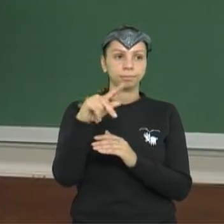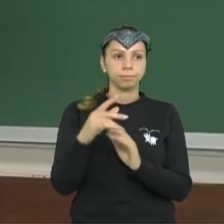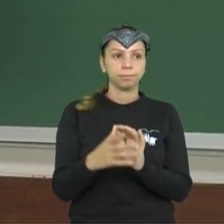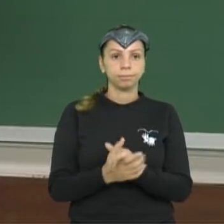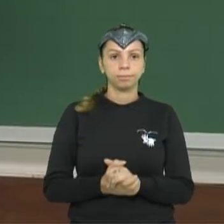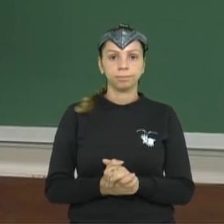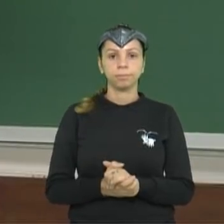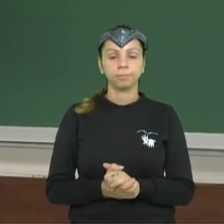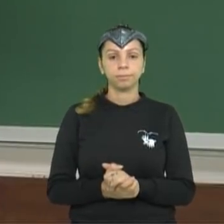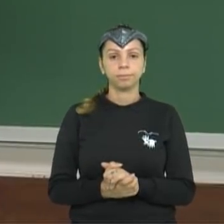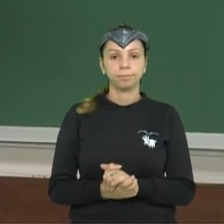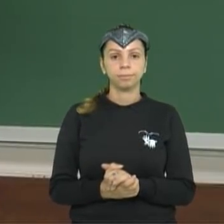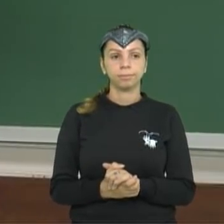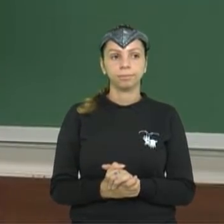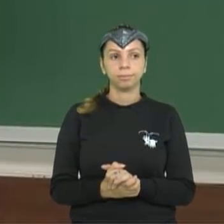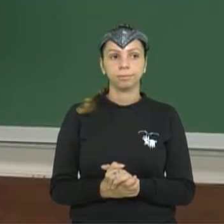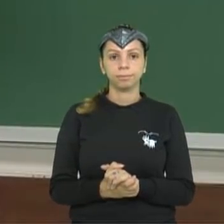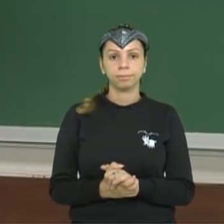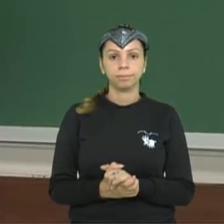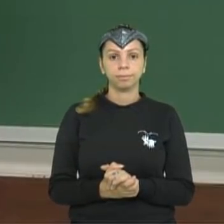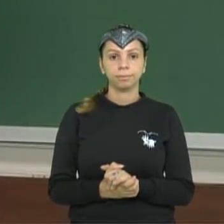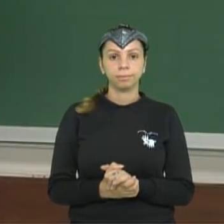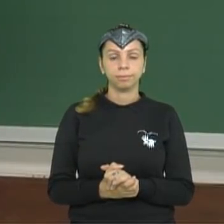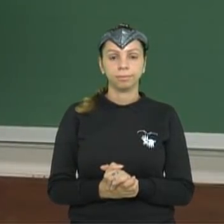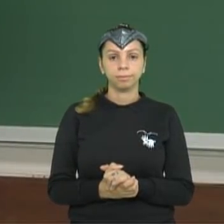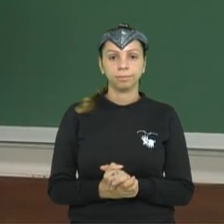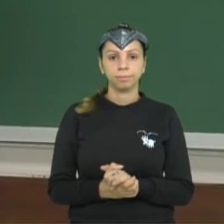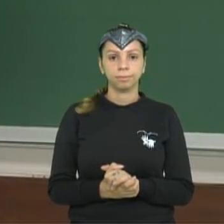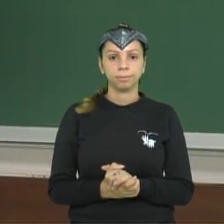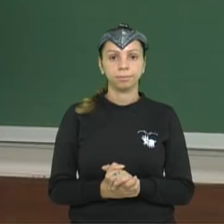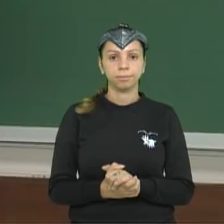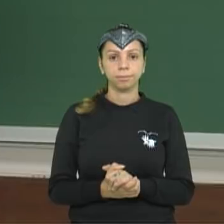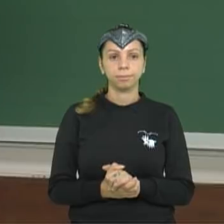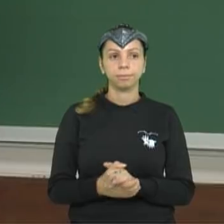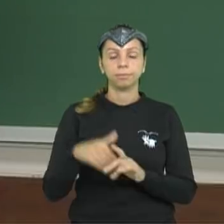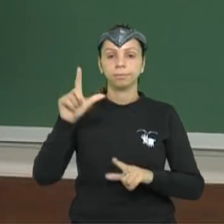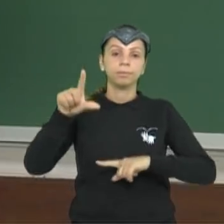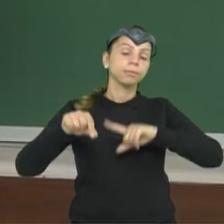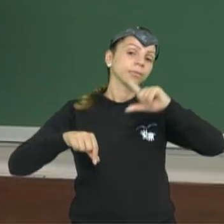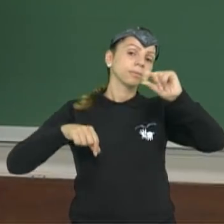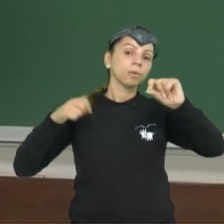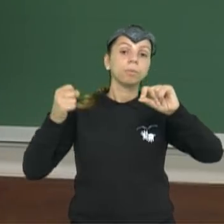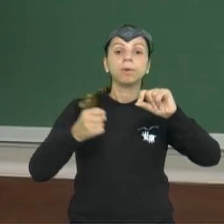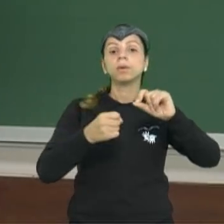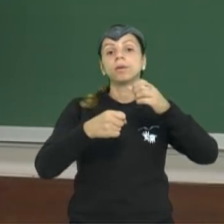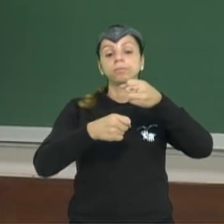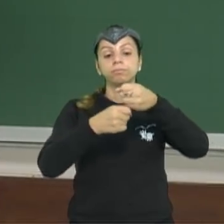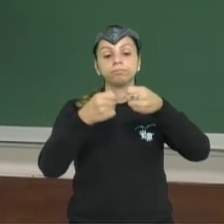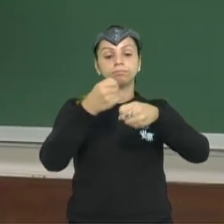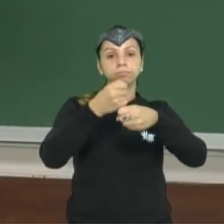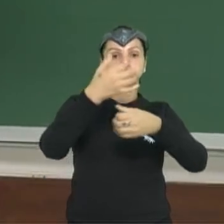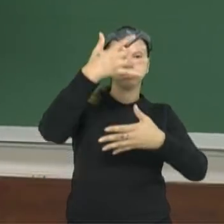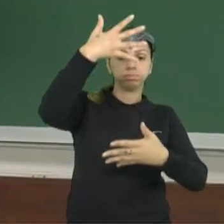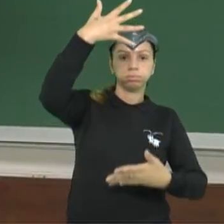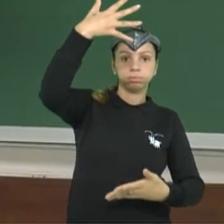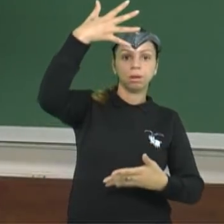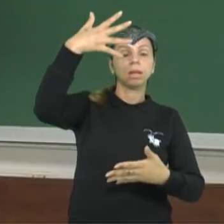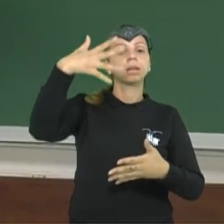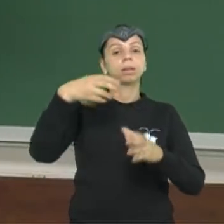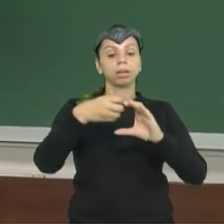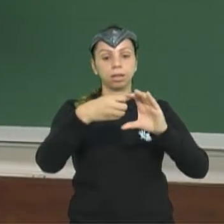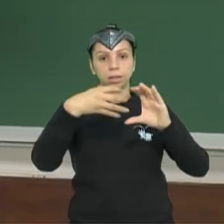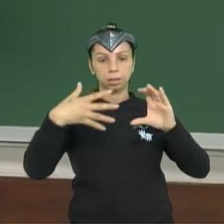vocês, vocês vão optar por algumas dessas características